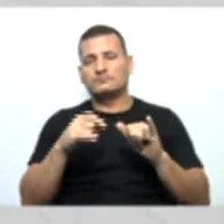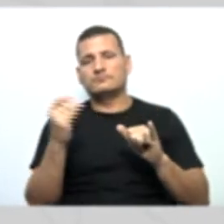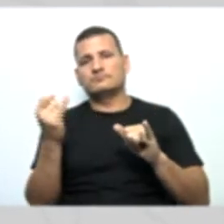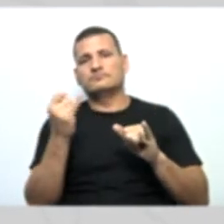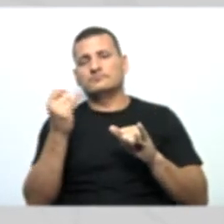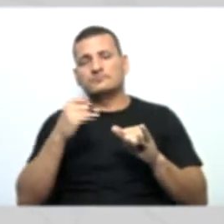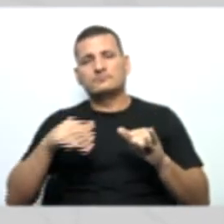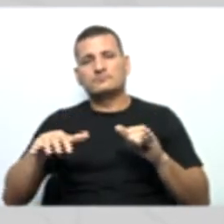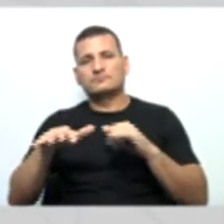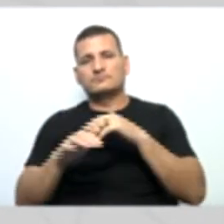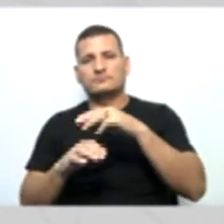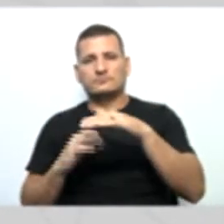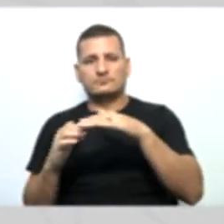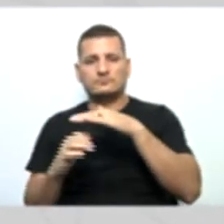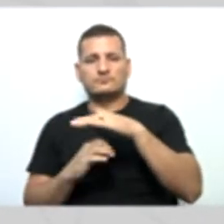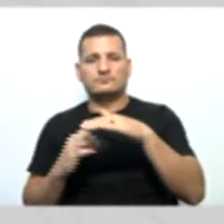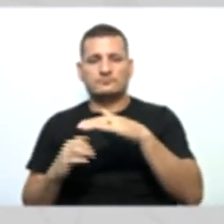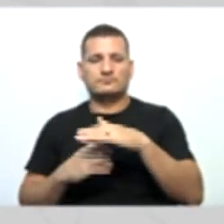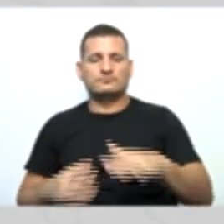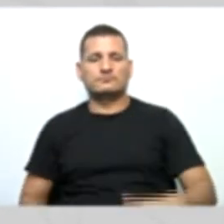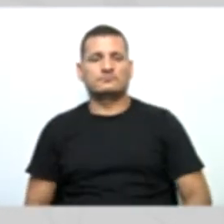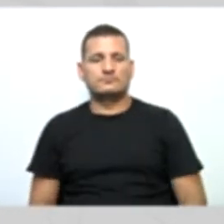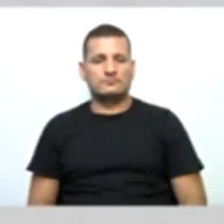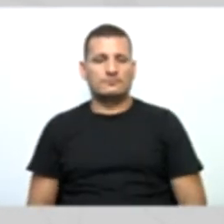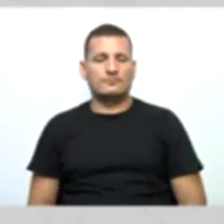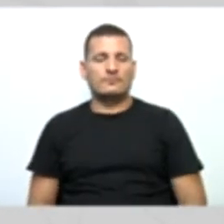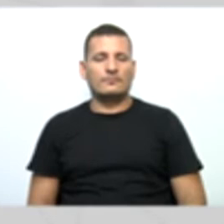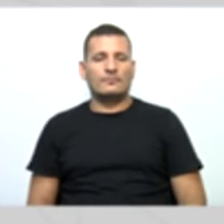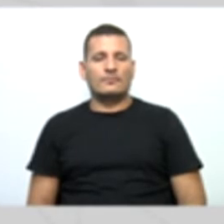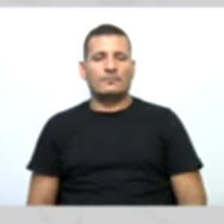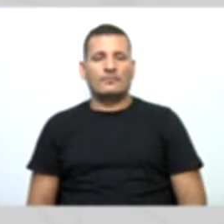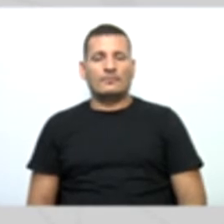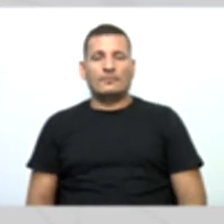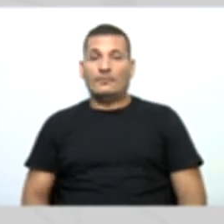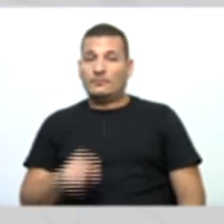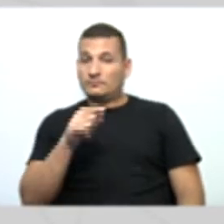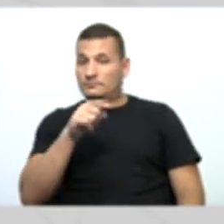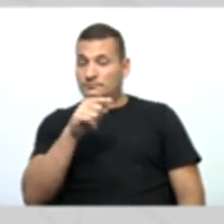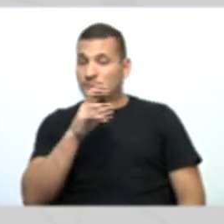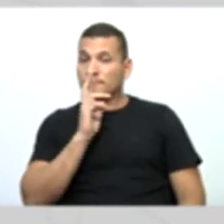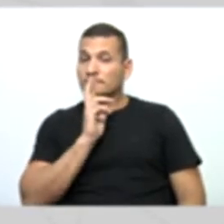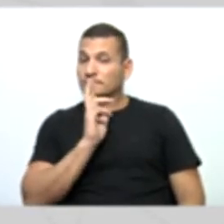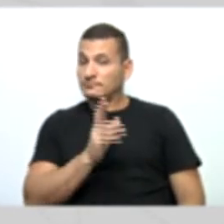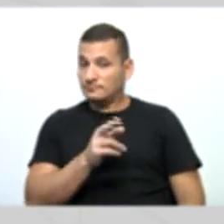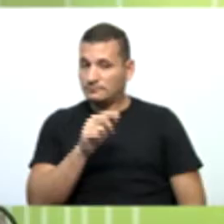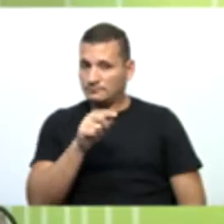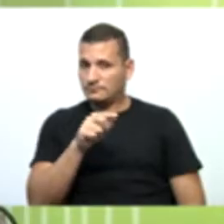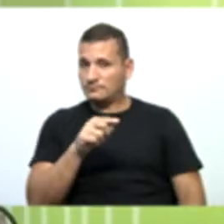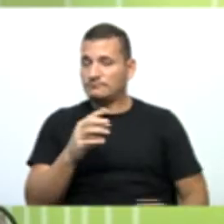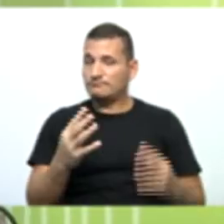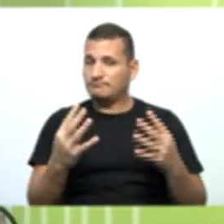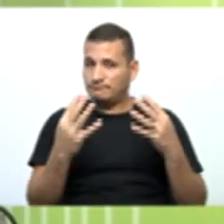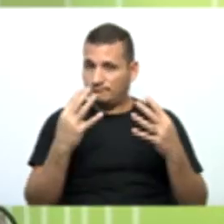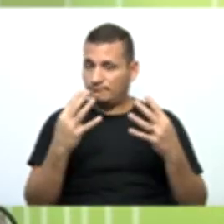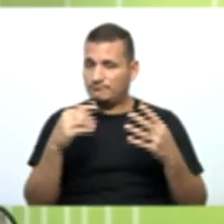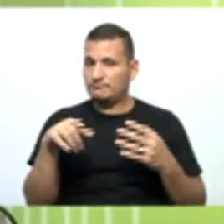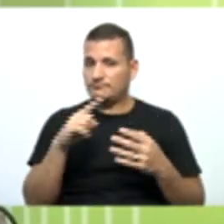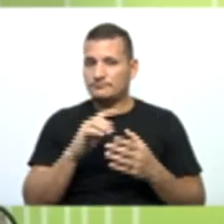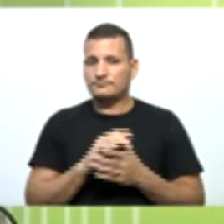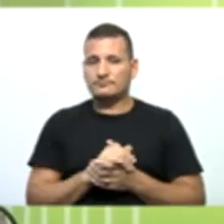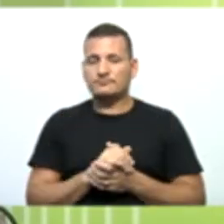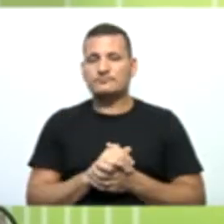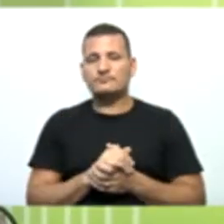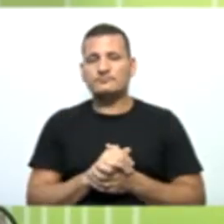do negócio? Essa resposta, gente, eu até chamo a atenção para vocês aqui, ó. Você tem